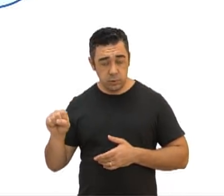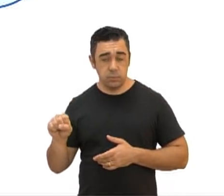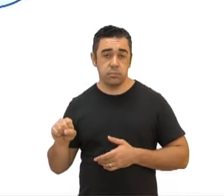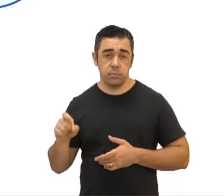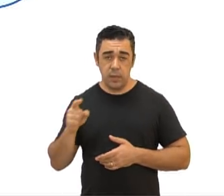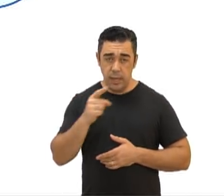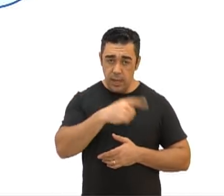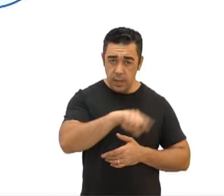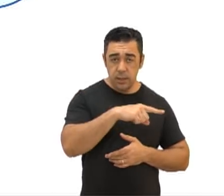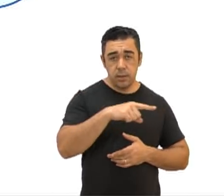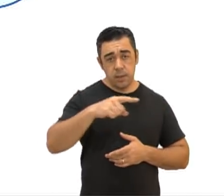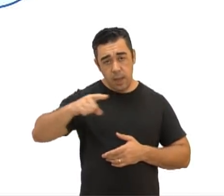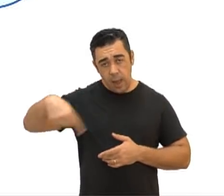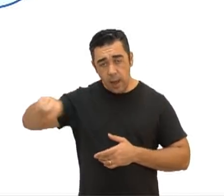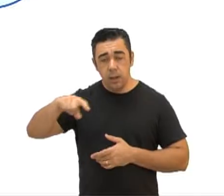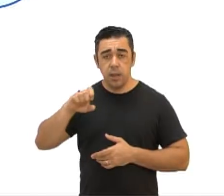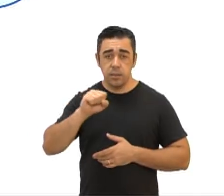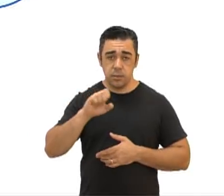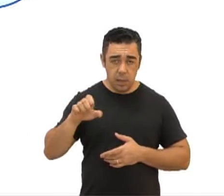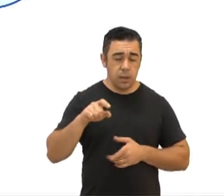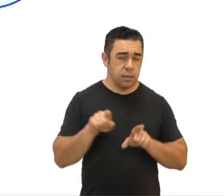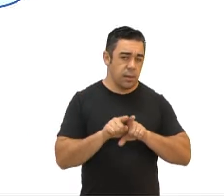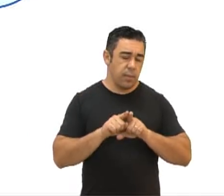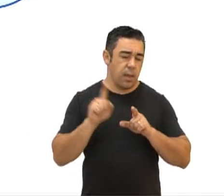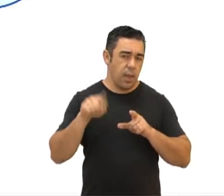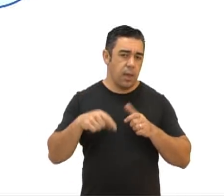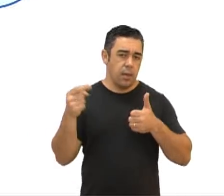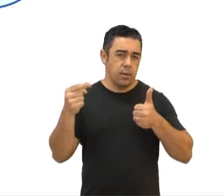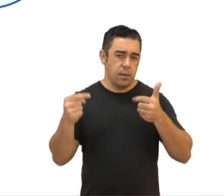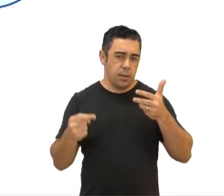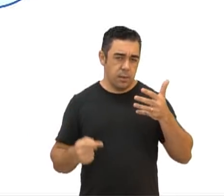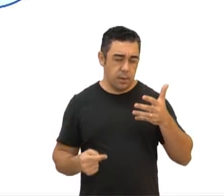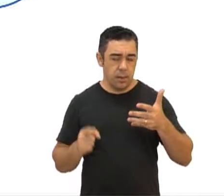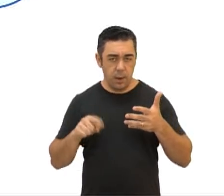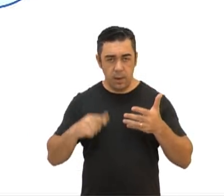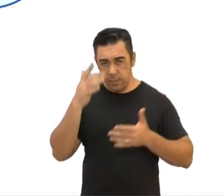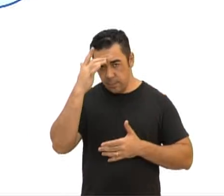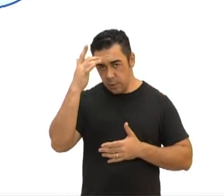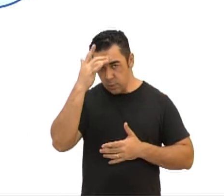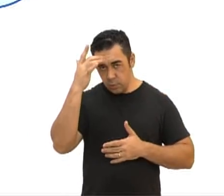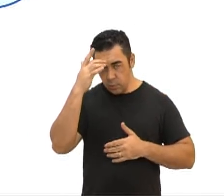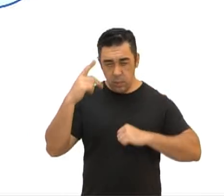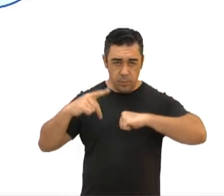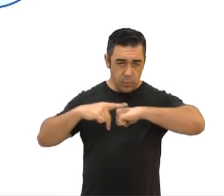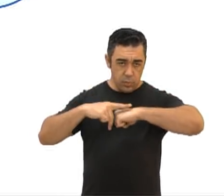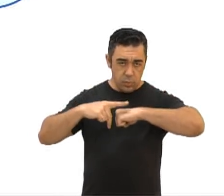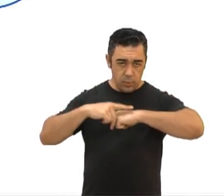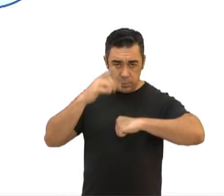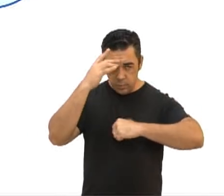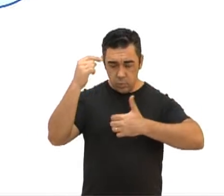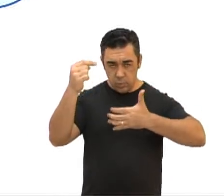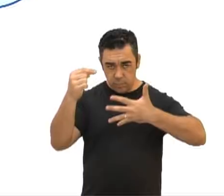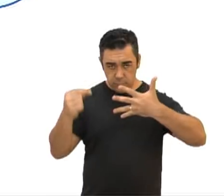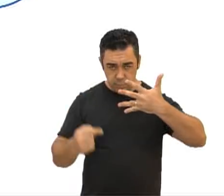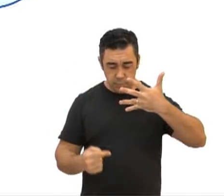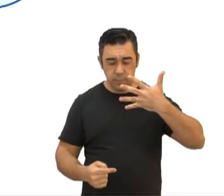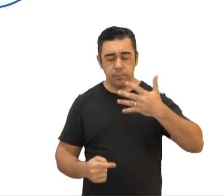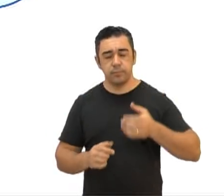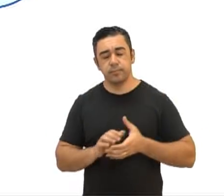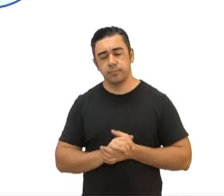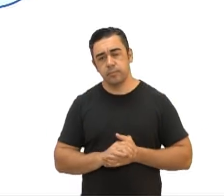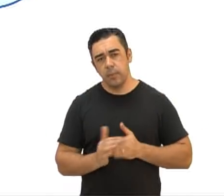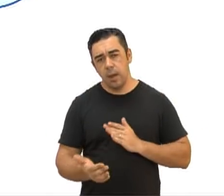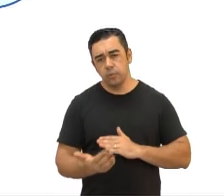Então, nessa ordem aí é que a gente faz a correspondência entre pronome pessoal do caso reto e pronome oblíquo átono. Ok? E que